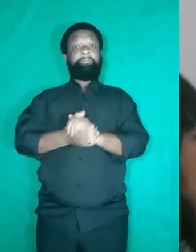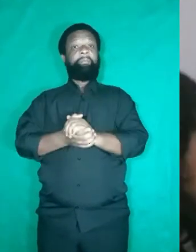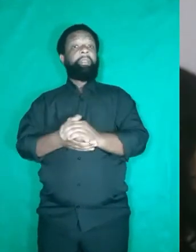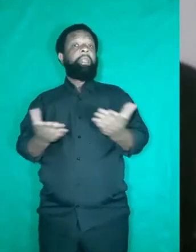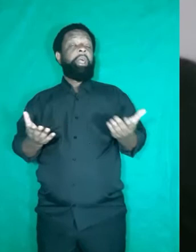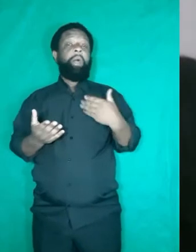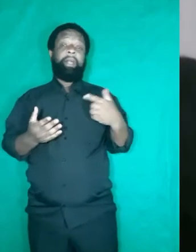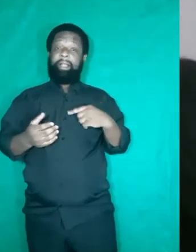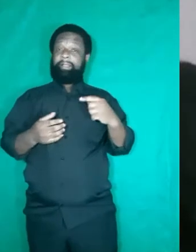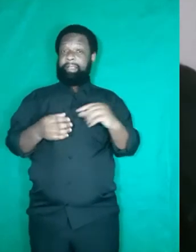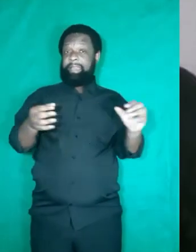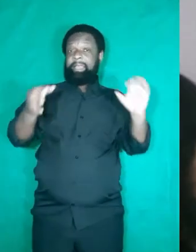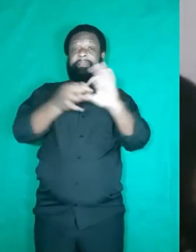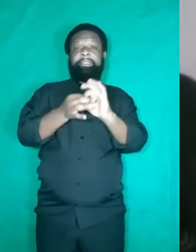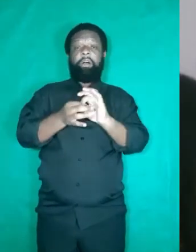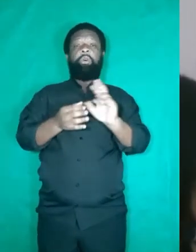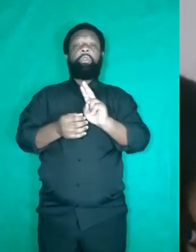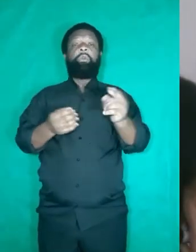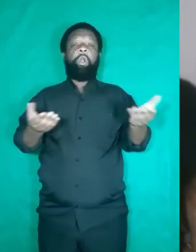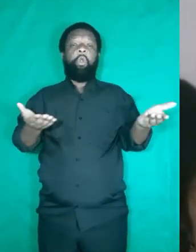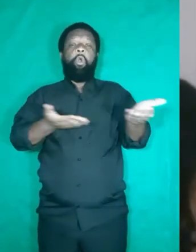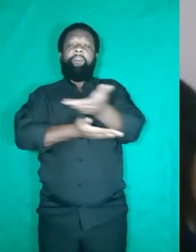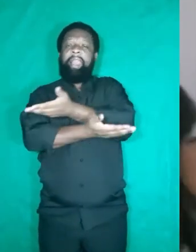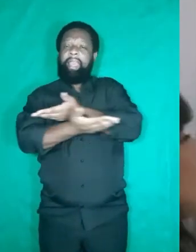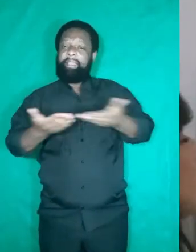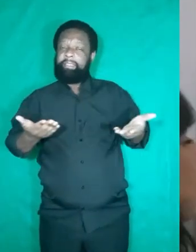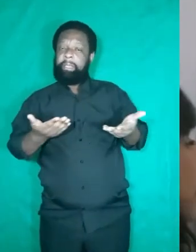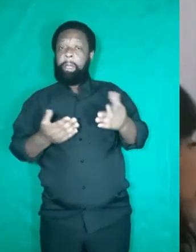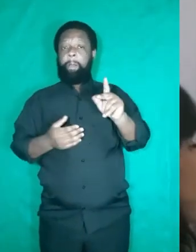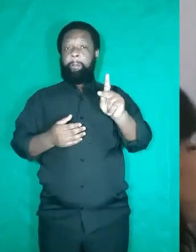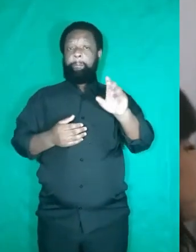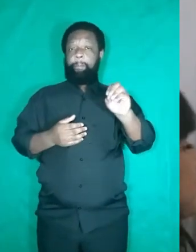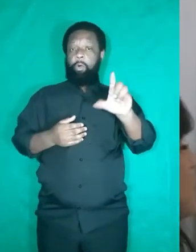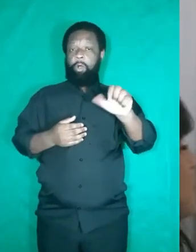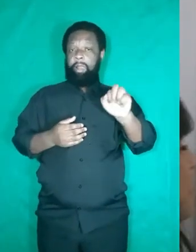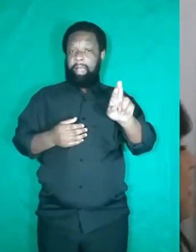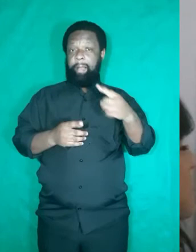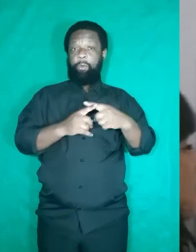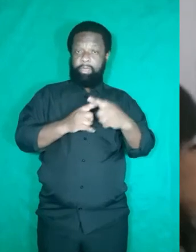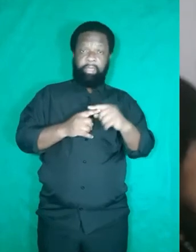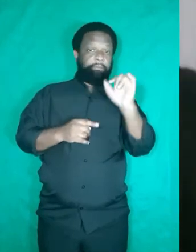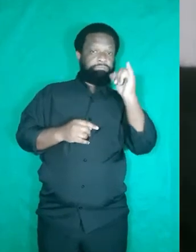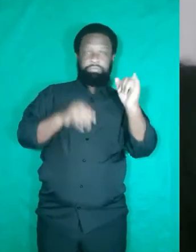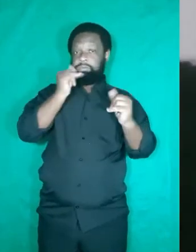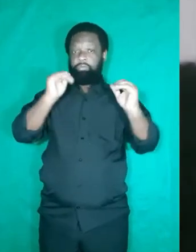pessoal, a ligação ela é dita ligação covalente polar, porque existe diferença